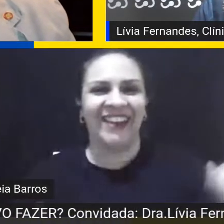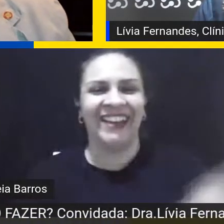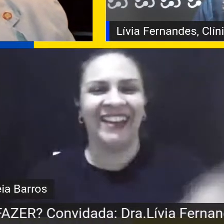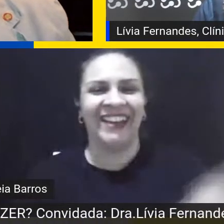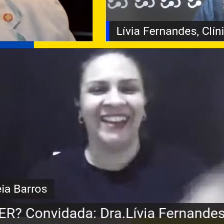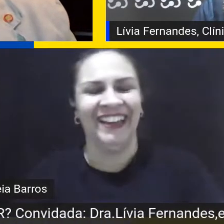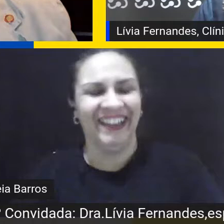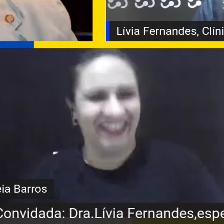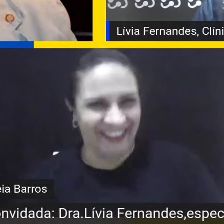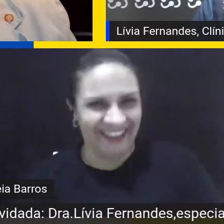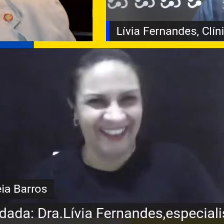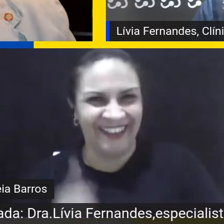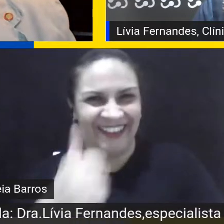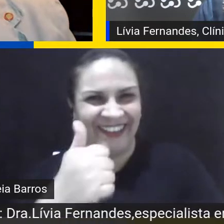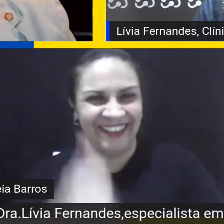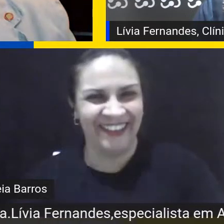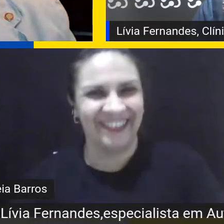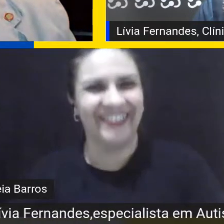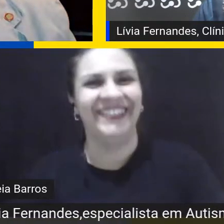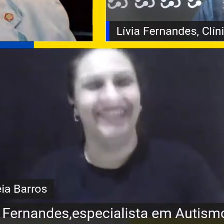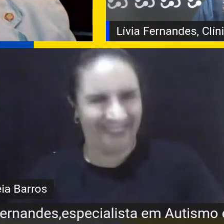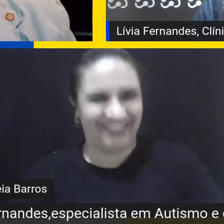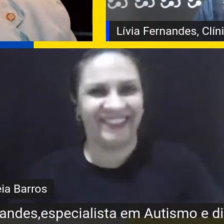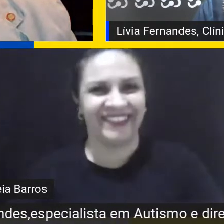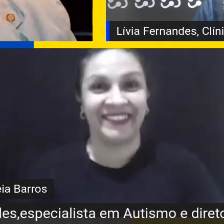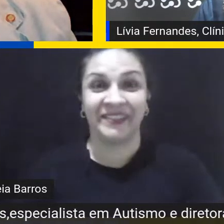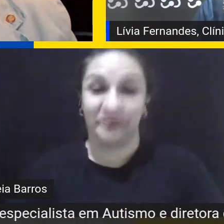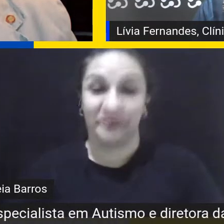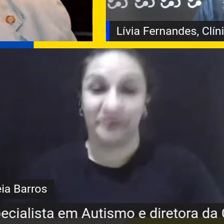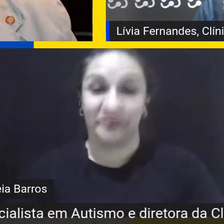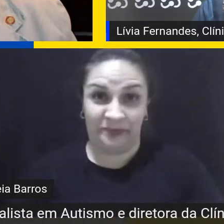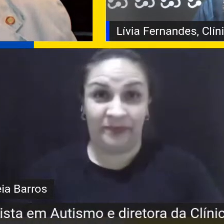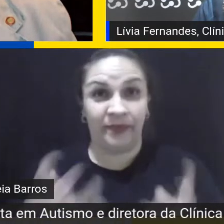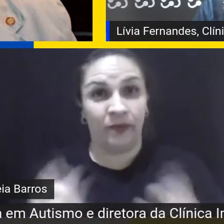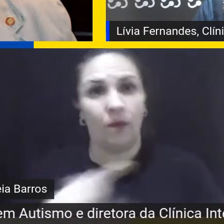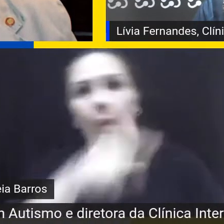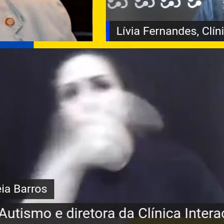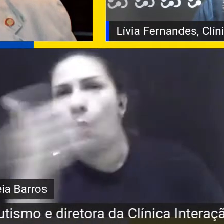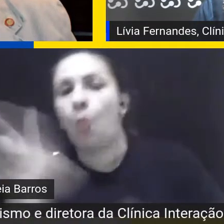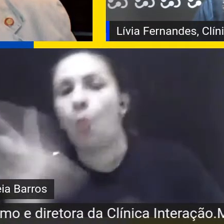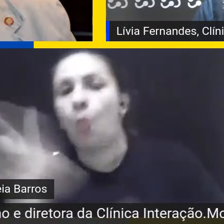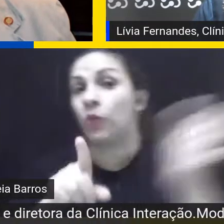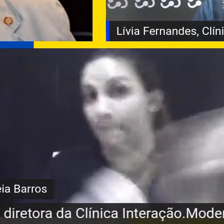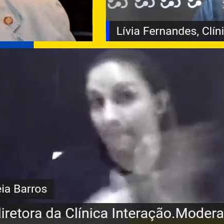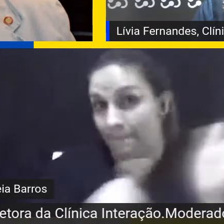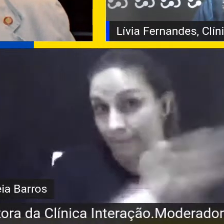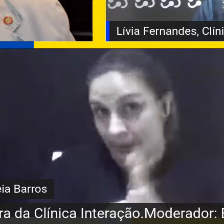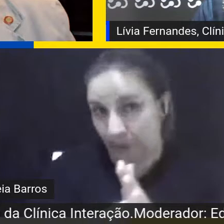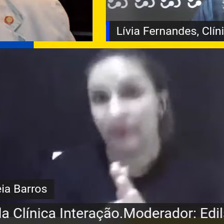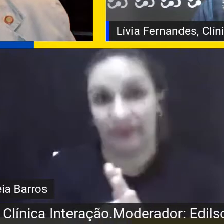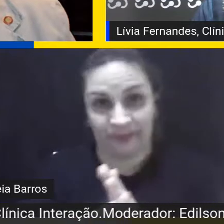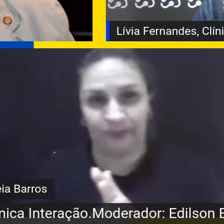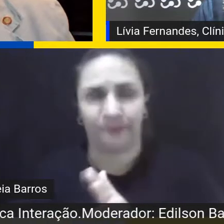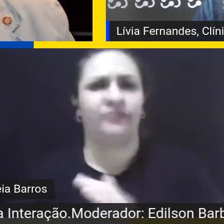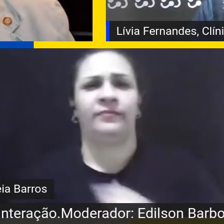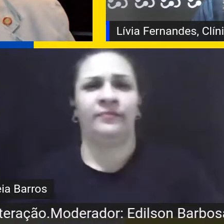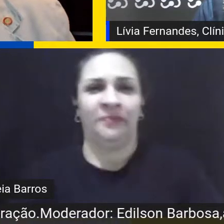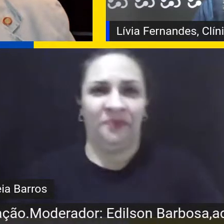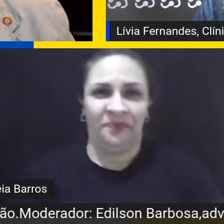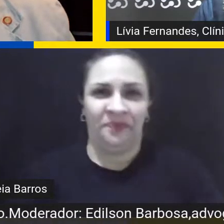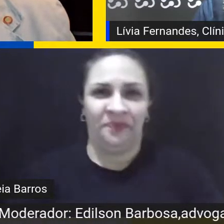Beleza. Olha só, vamos uma outra perguntinha que é bem... Essa pergunta